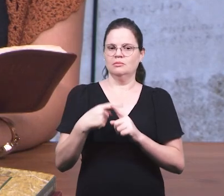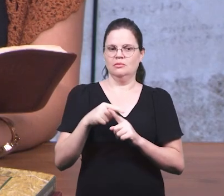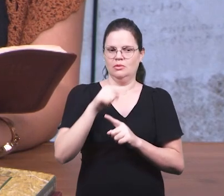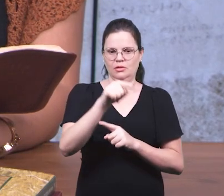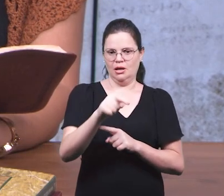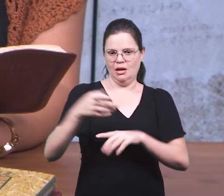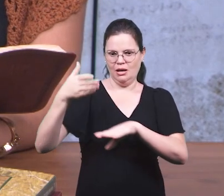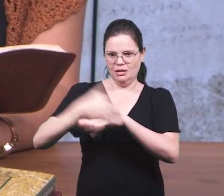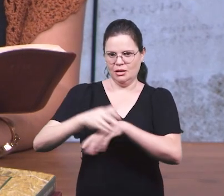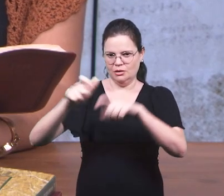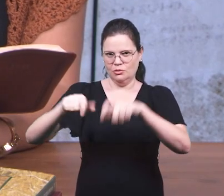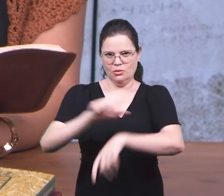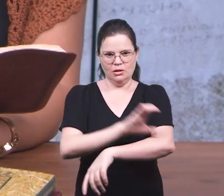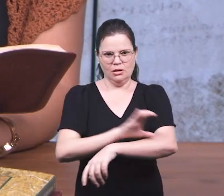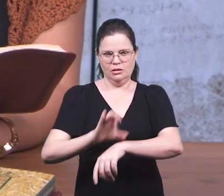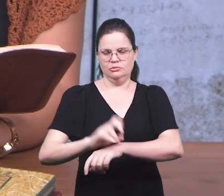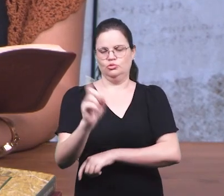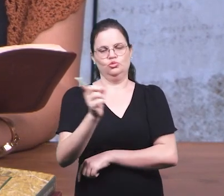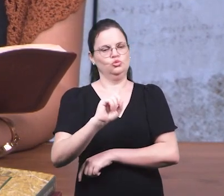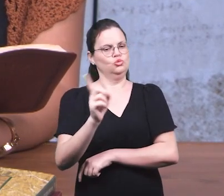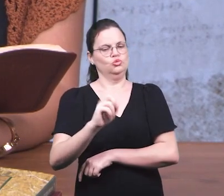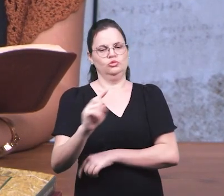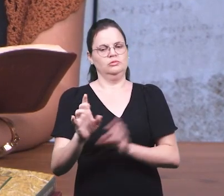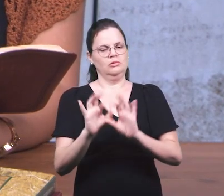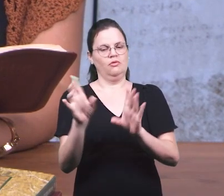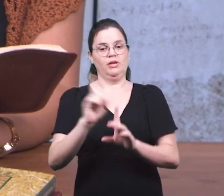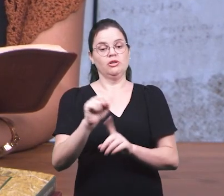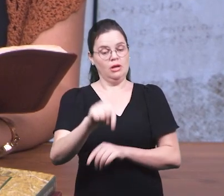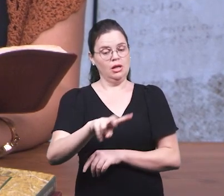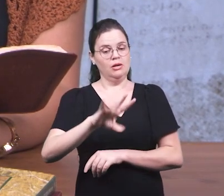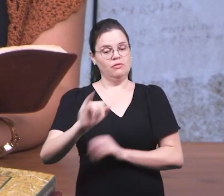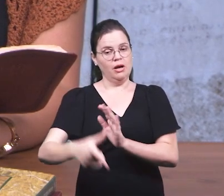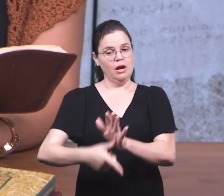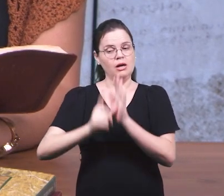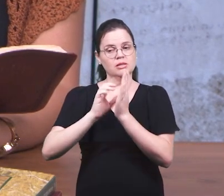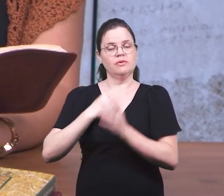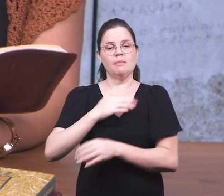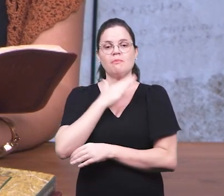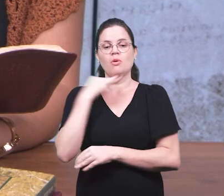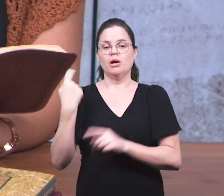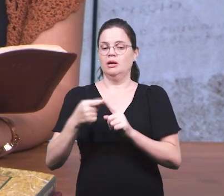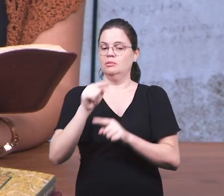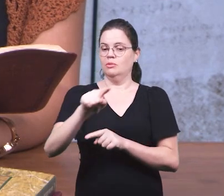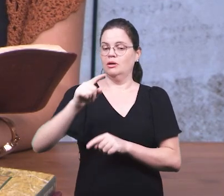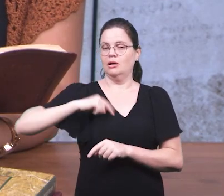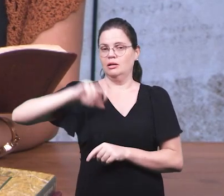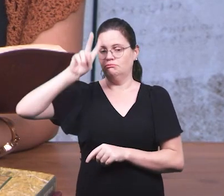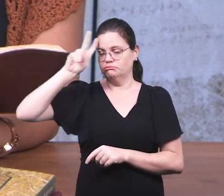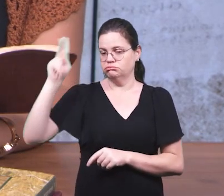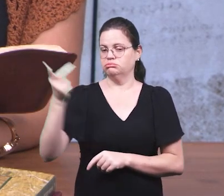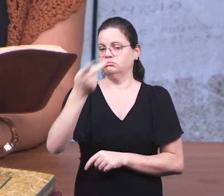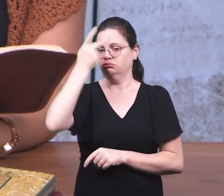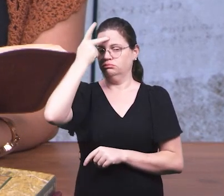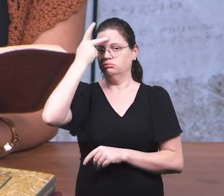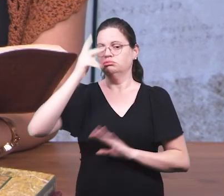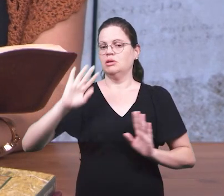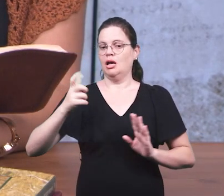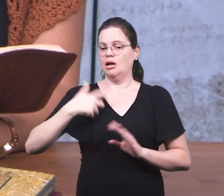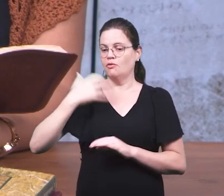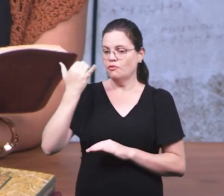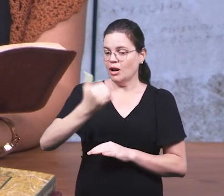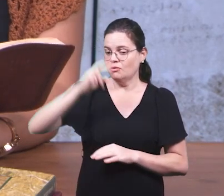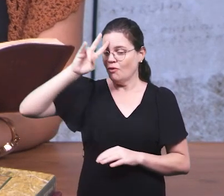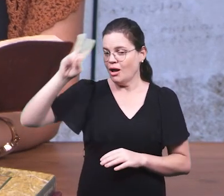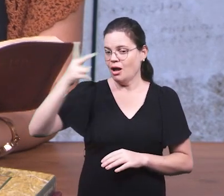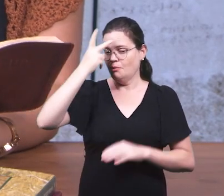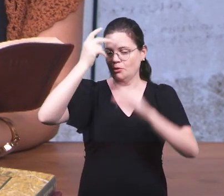não entrará na terra que tenho dado aos filhos de Israel, porquanto rebeldes fostes a minha